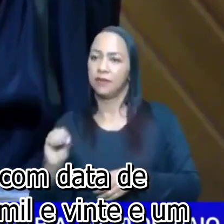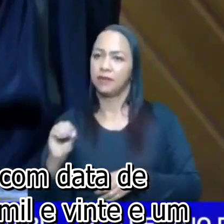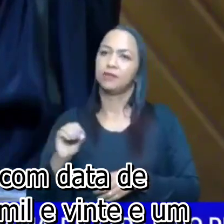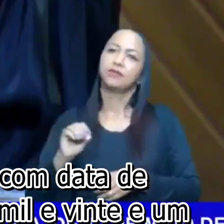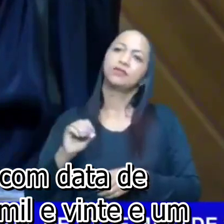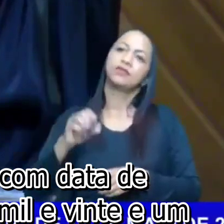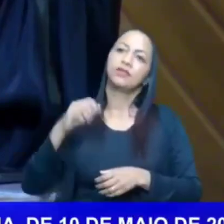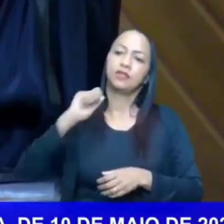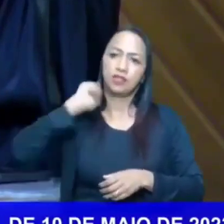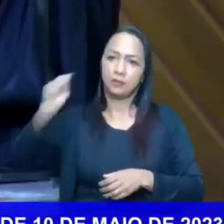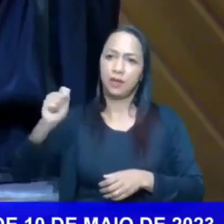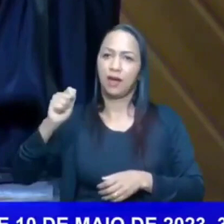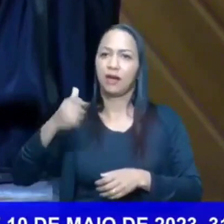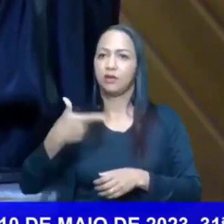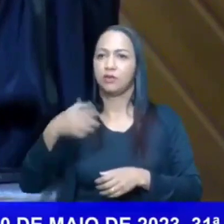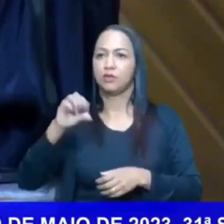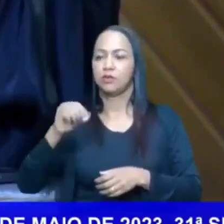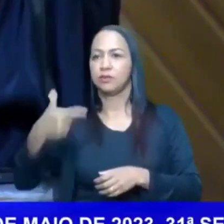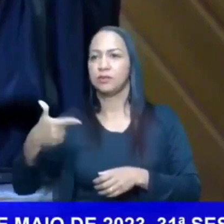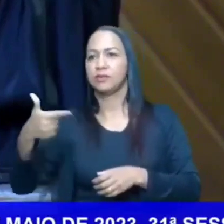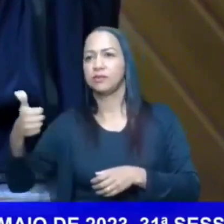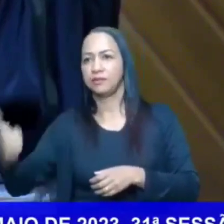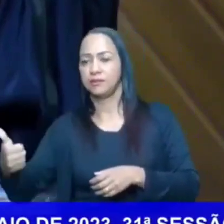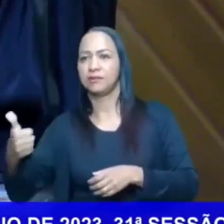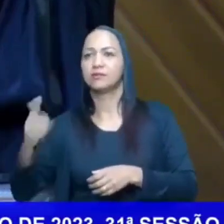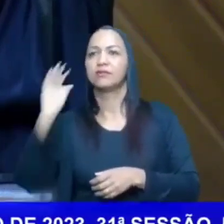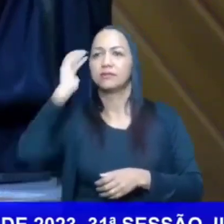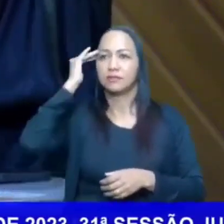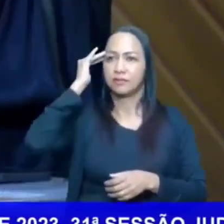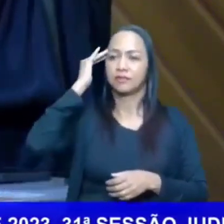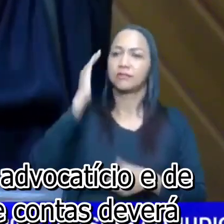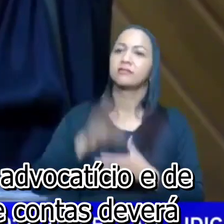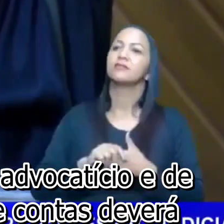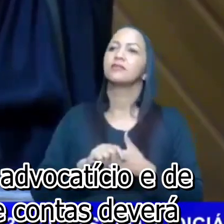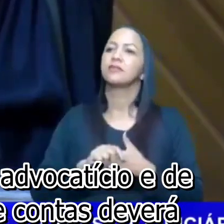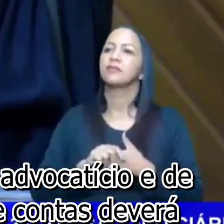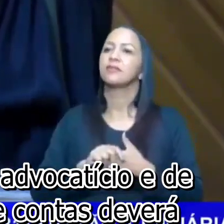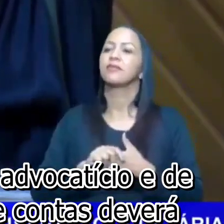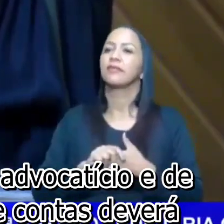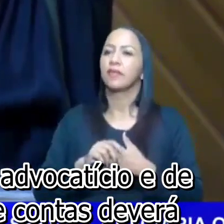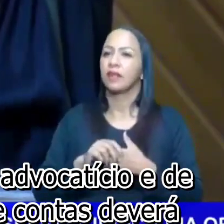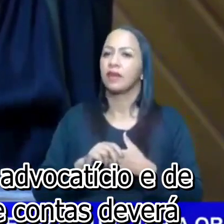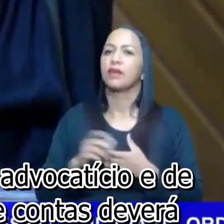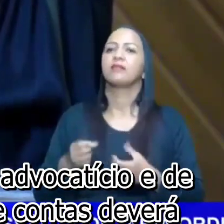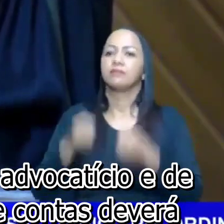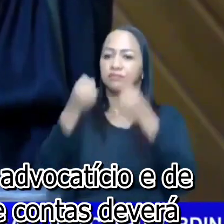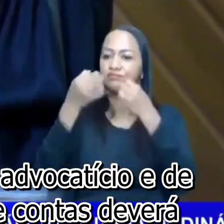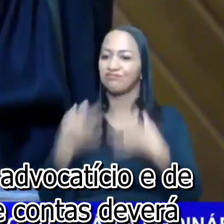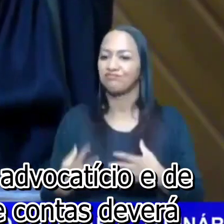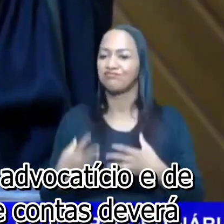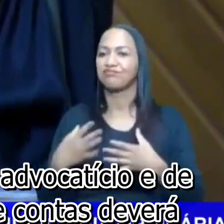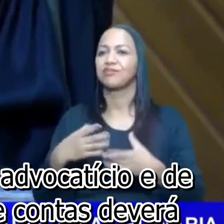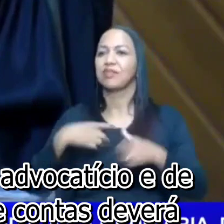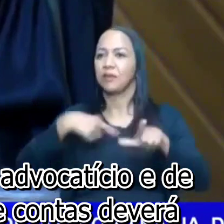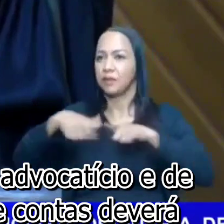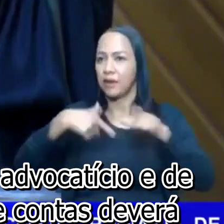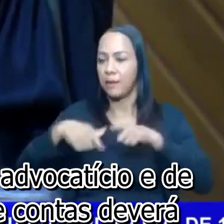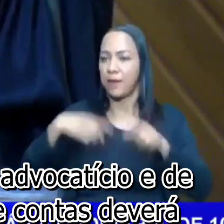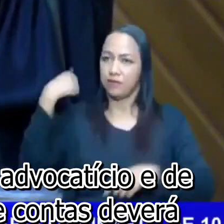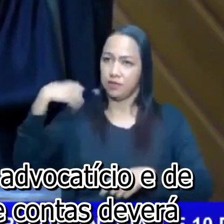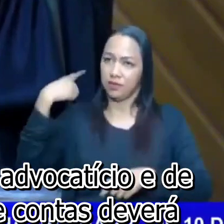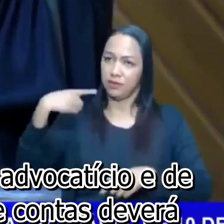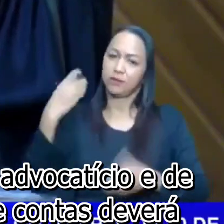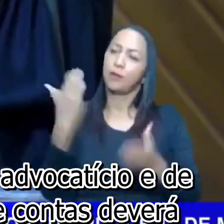20/5/2021, que subsidia tal entendimento. Ademais, deve-se registrar que nem todo serviço advocatício e de contabilidade